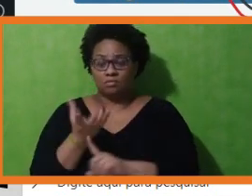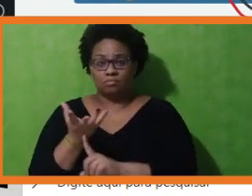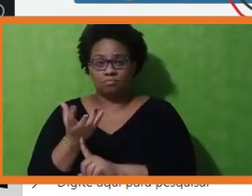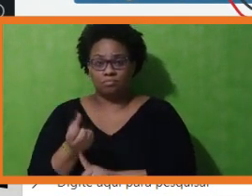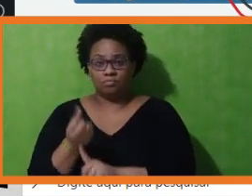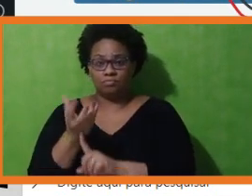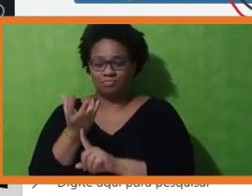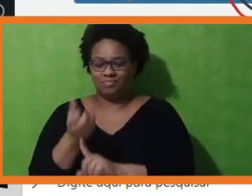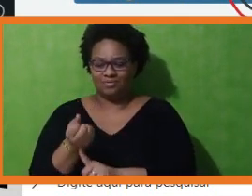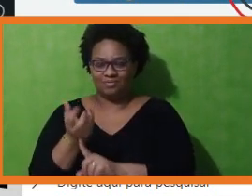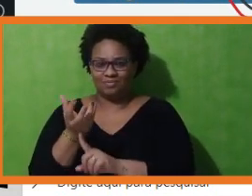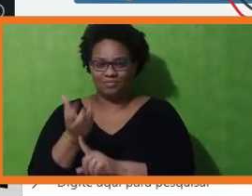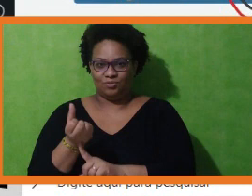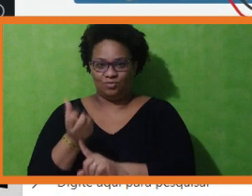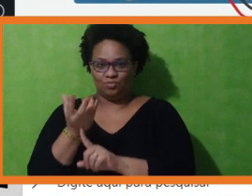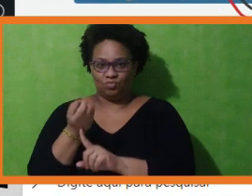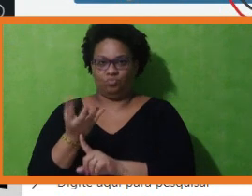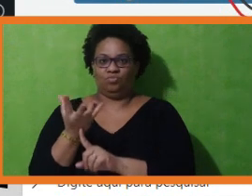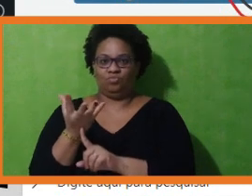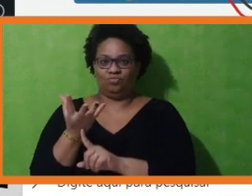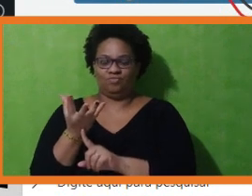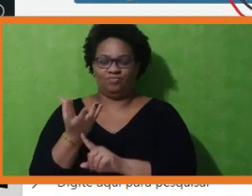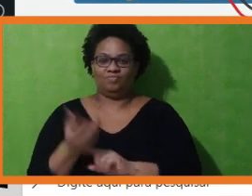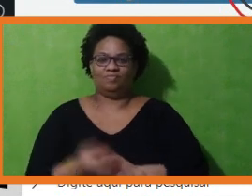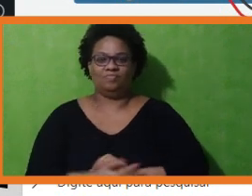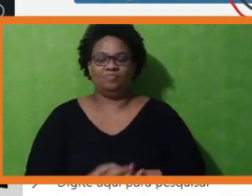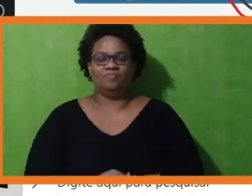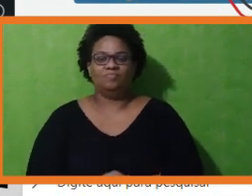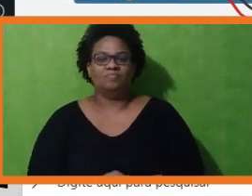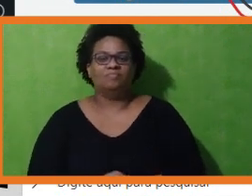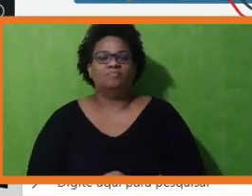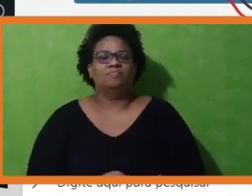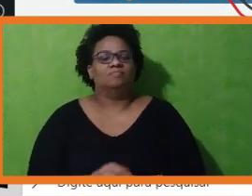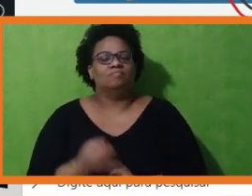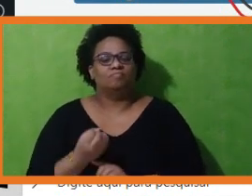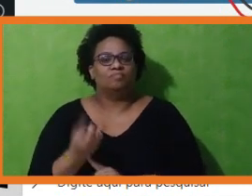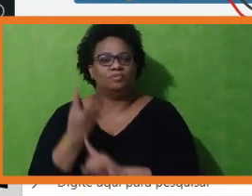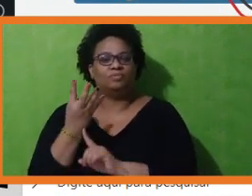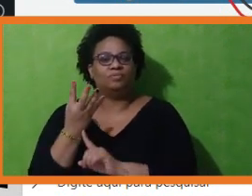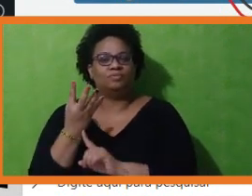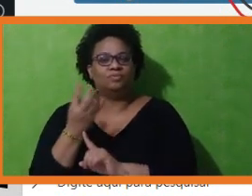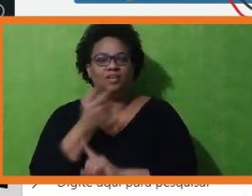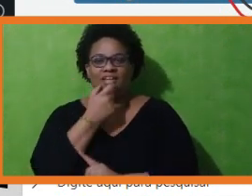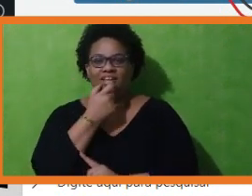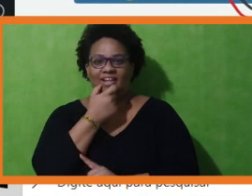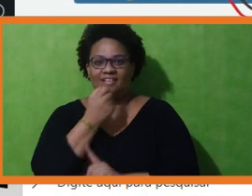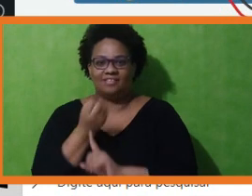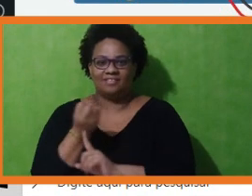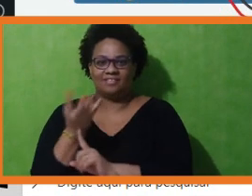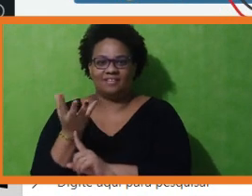LED acenda. Digital right, LED high, ou seja,